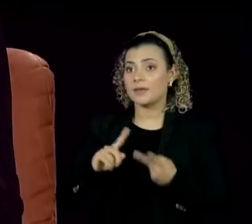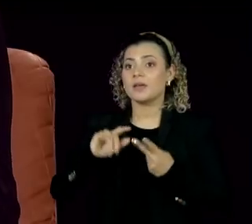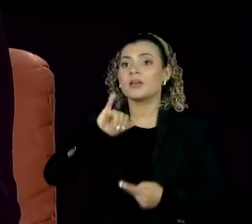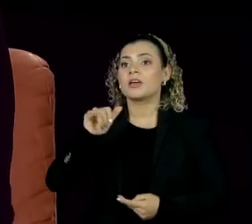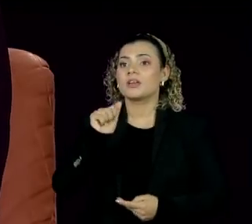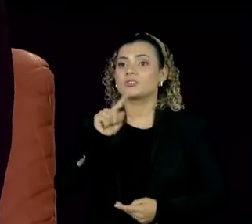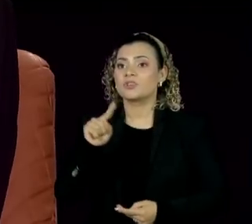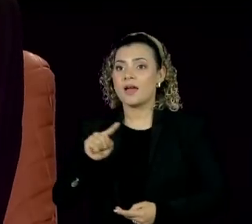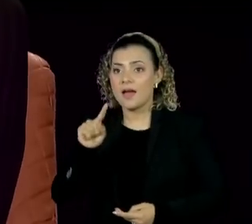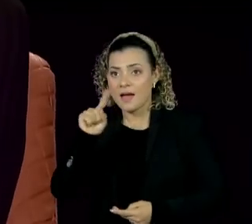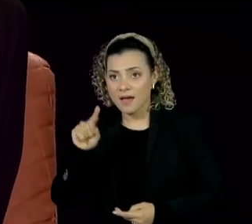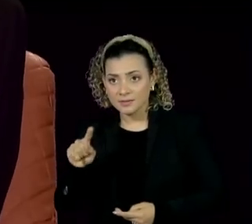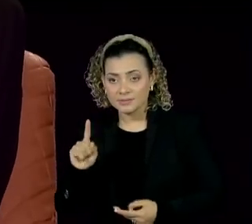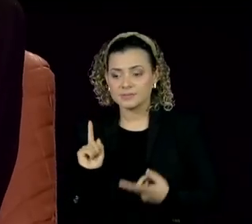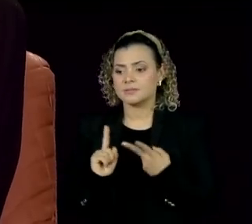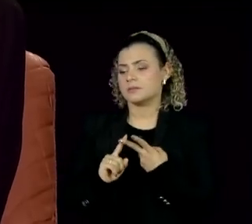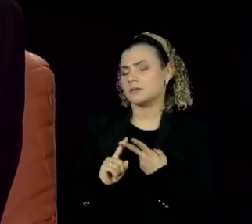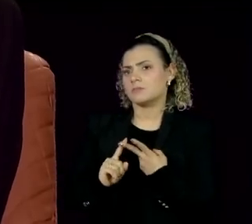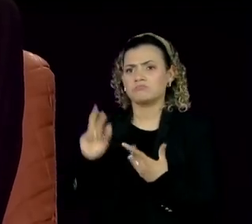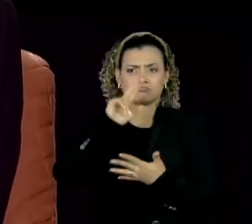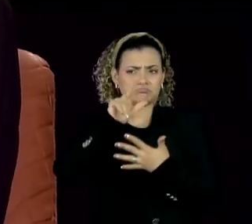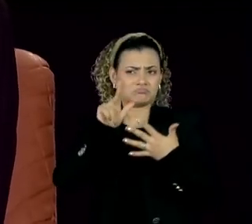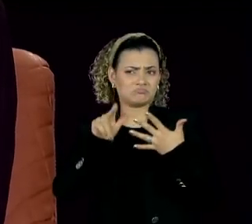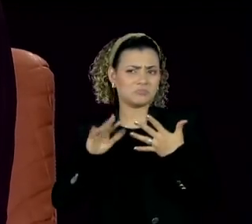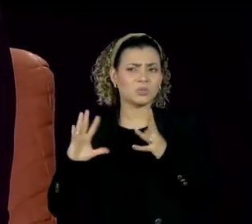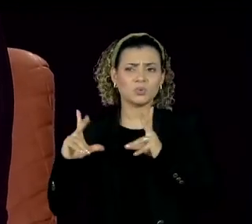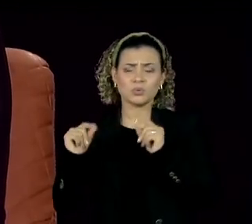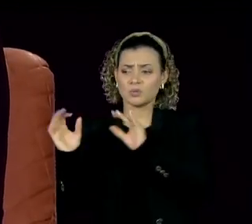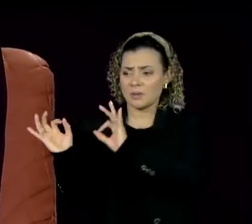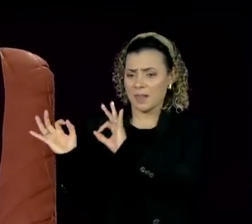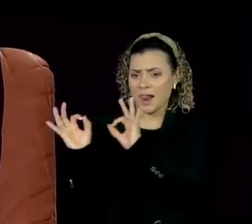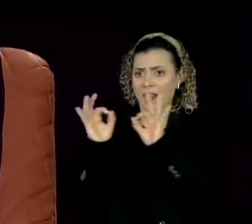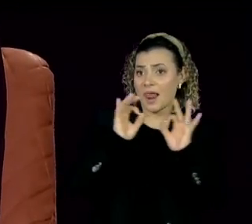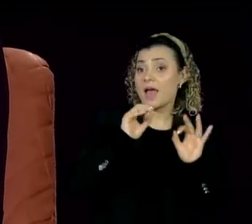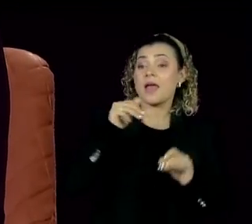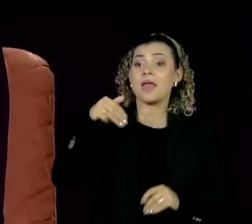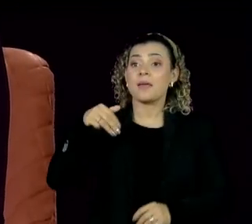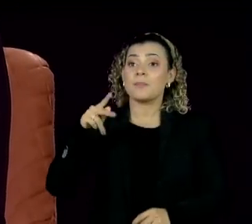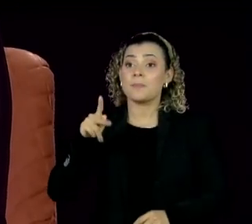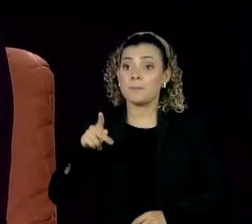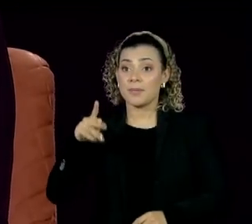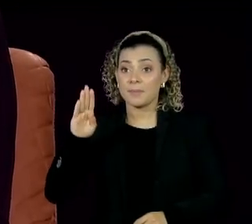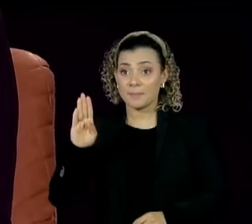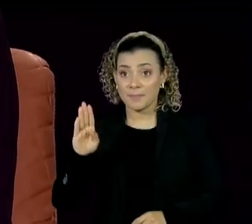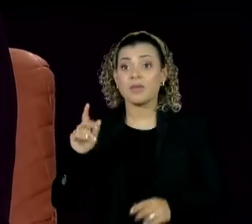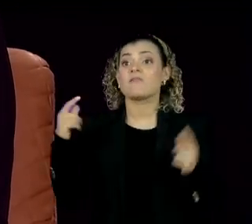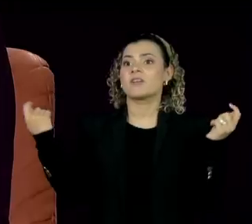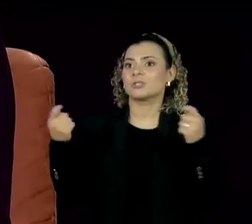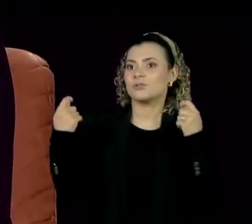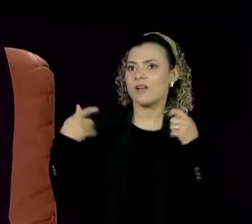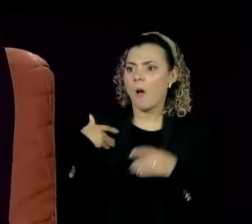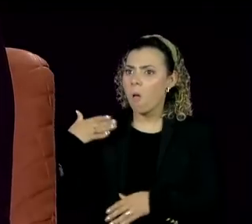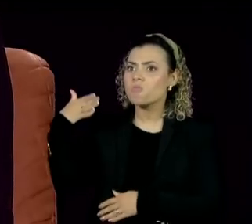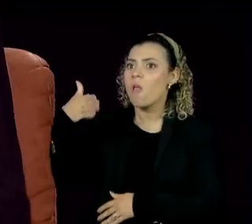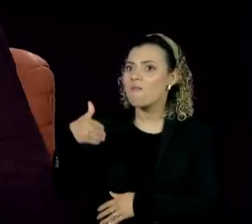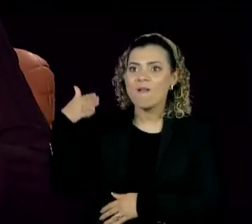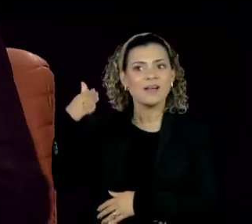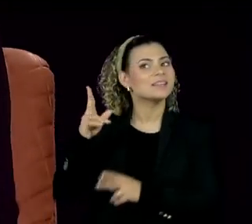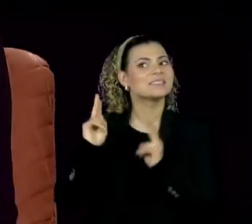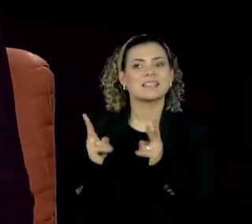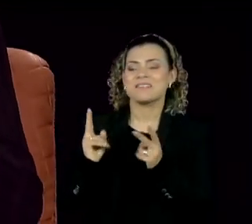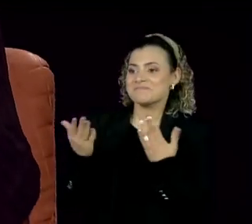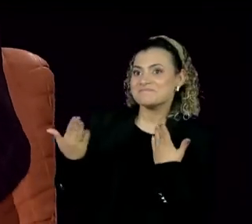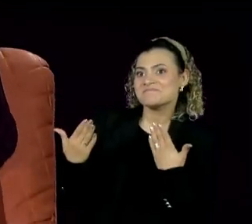jazz. A gente viu toda essa história da MPB, os festivais, eles acompanhavam, eles iam aos festivais.